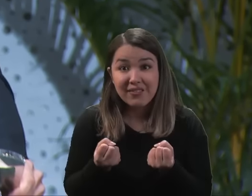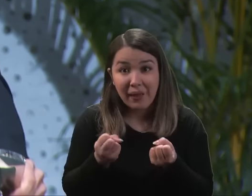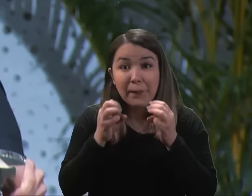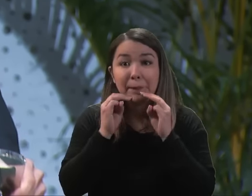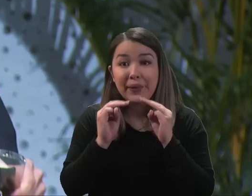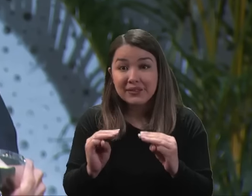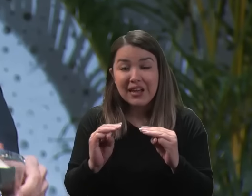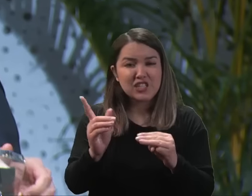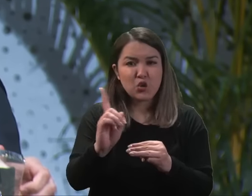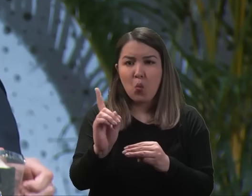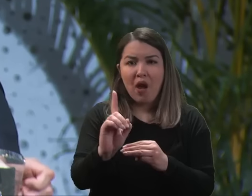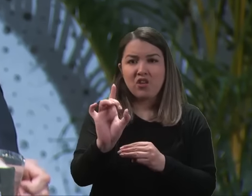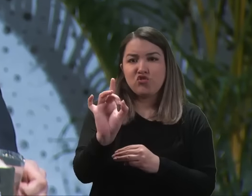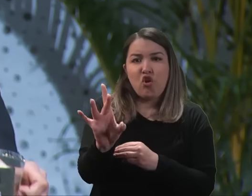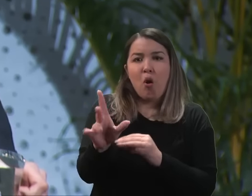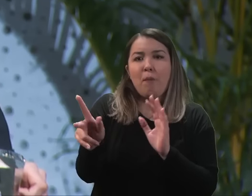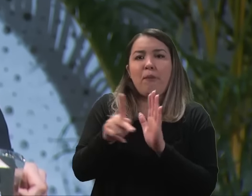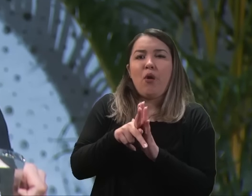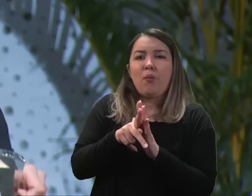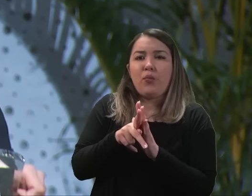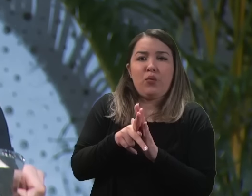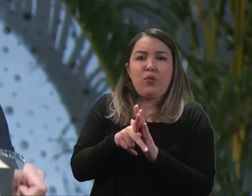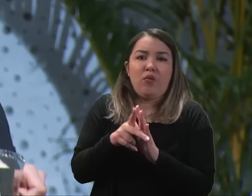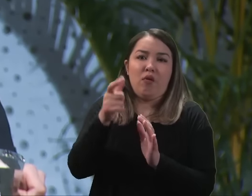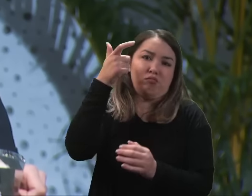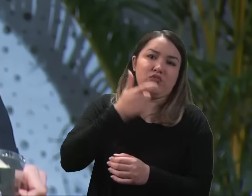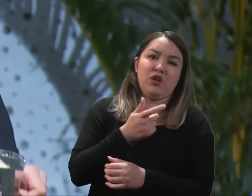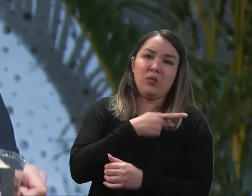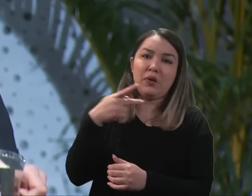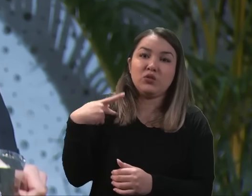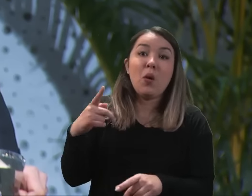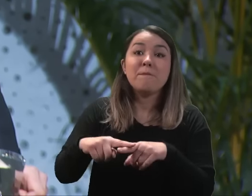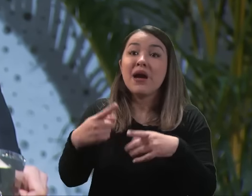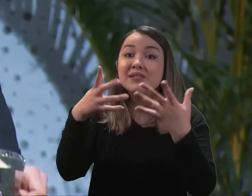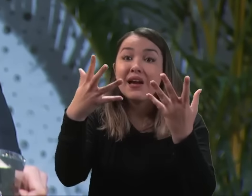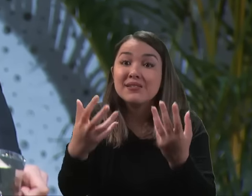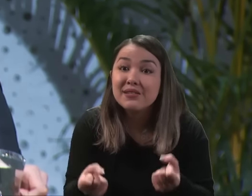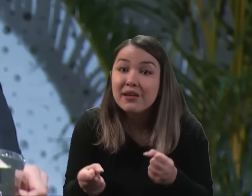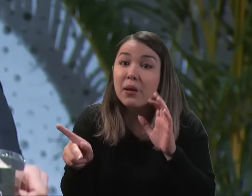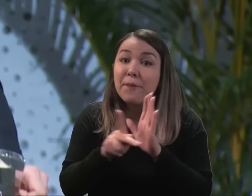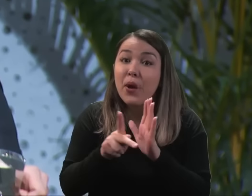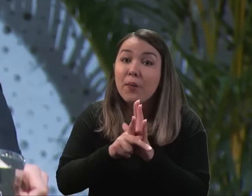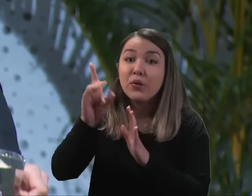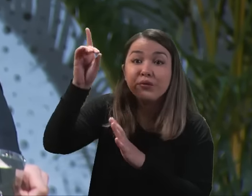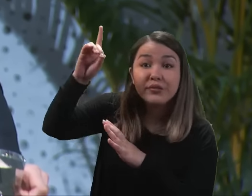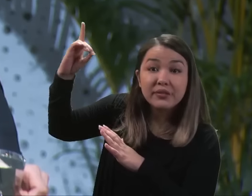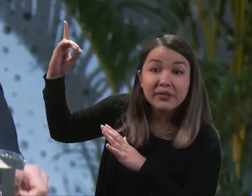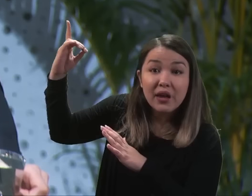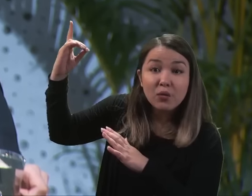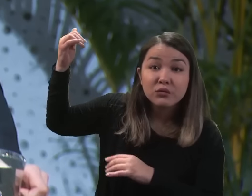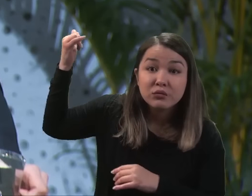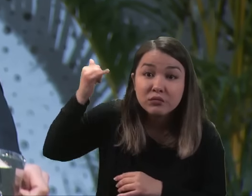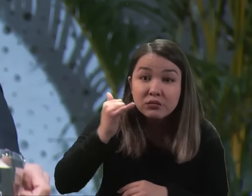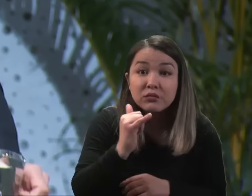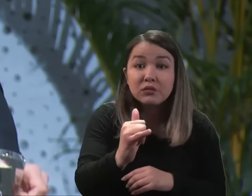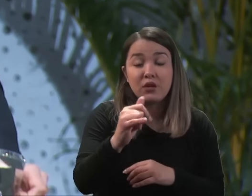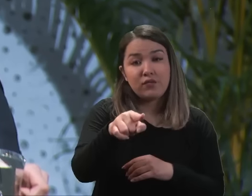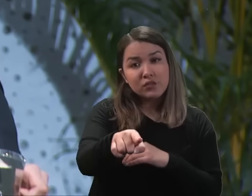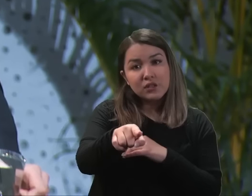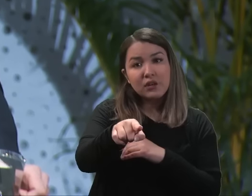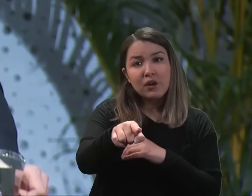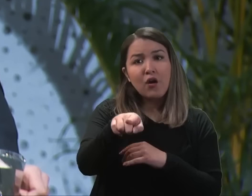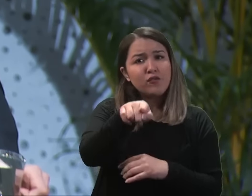seja pastor de uma igreja, da igreja Adventista, mas que você aceite como sendo vinda de Deus. E você pode provar isso se é